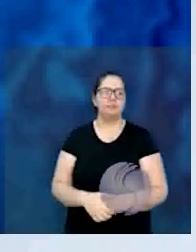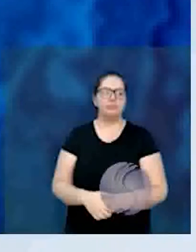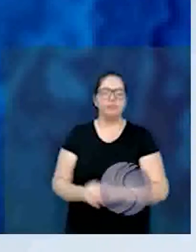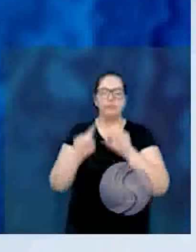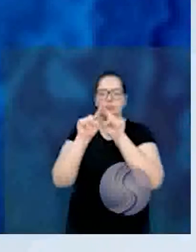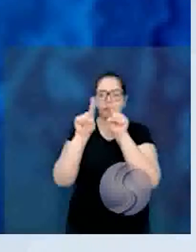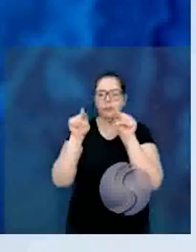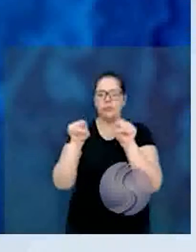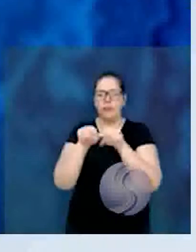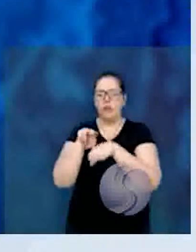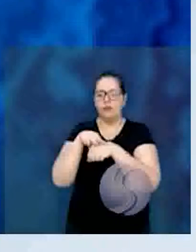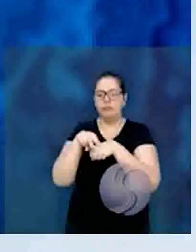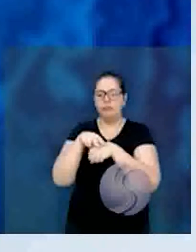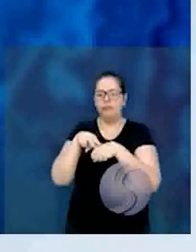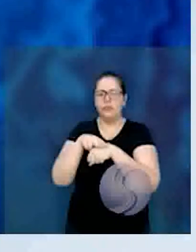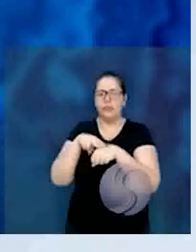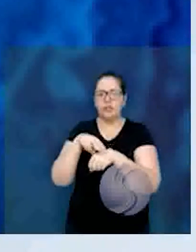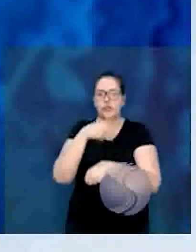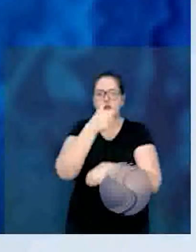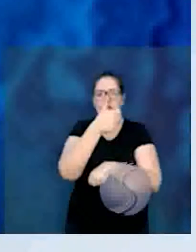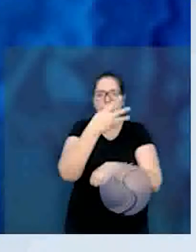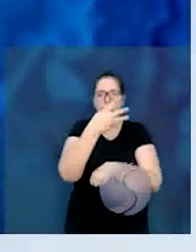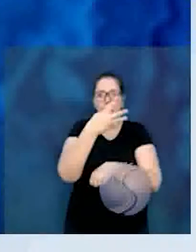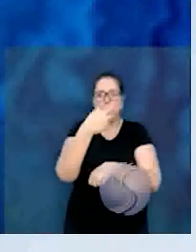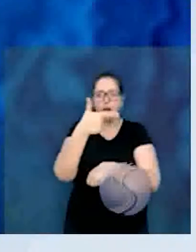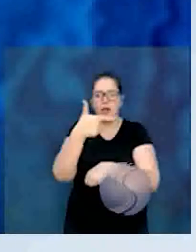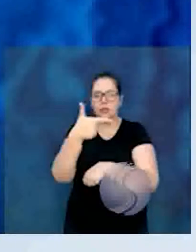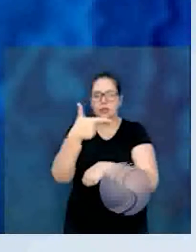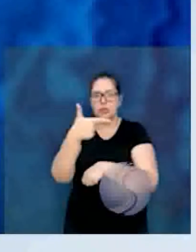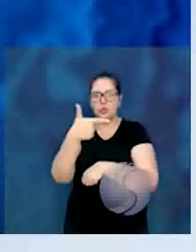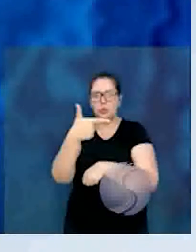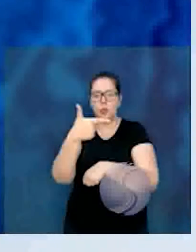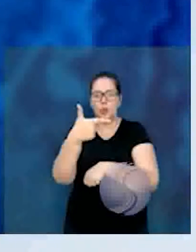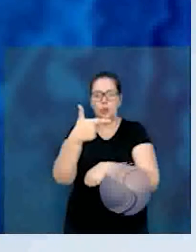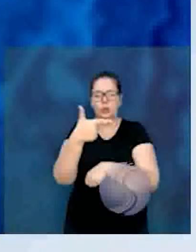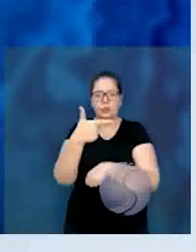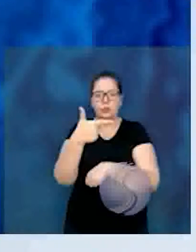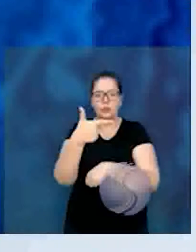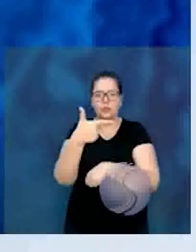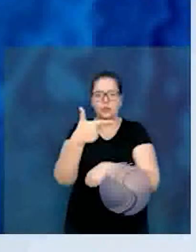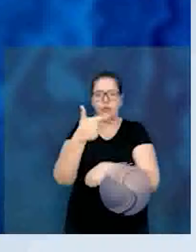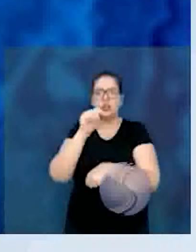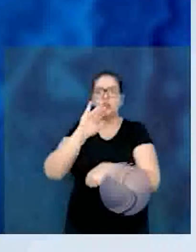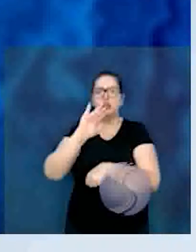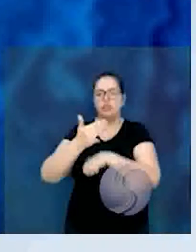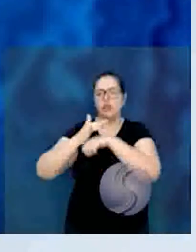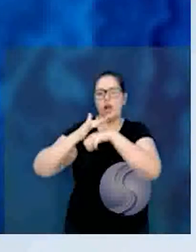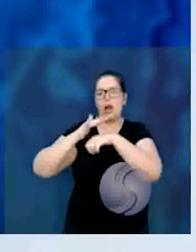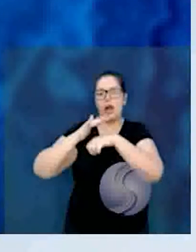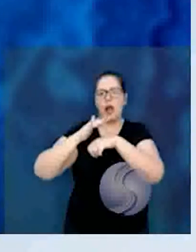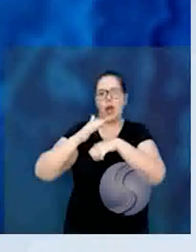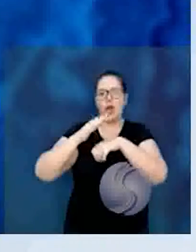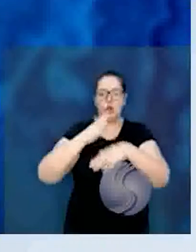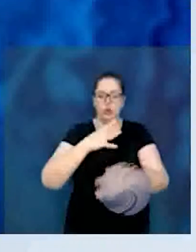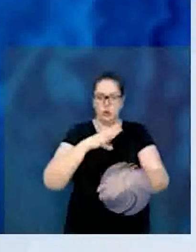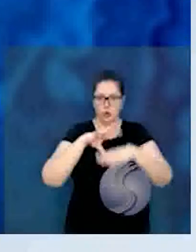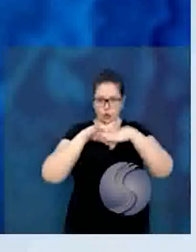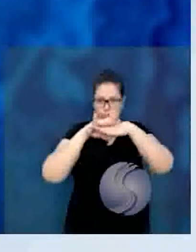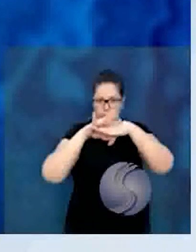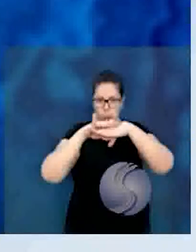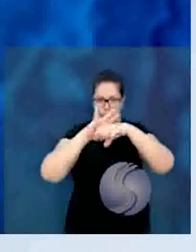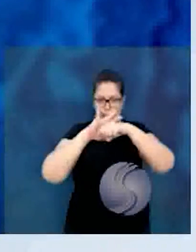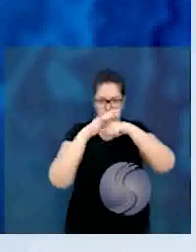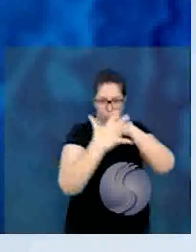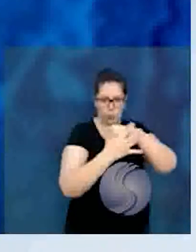curados, passaram pelo coronavírus. Temos 95 ativos, estamos 95